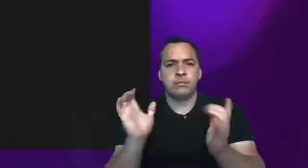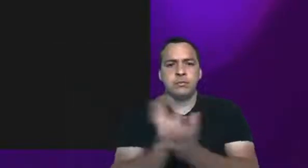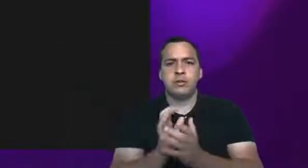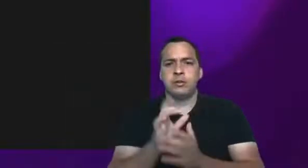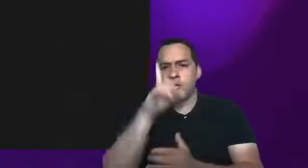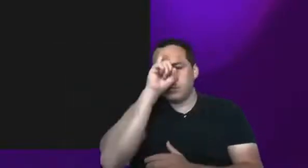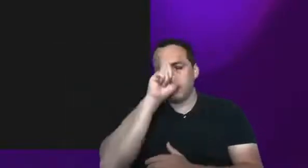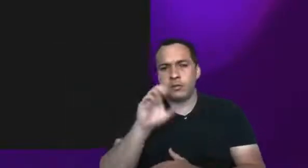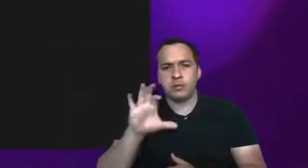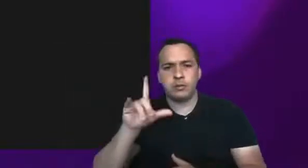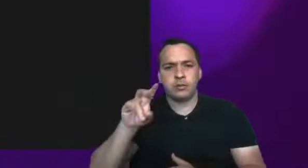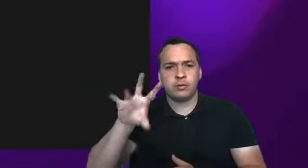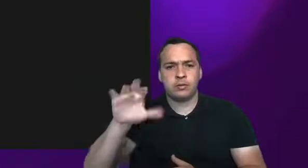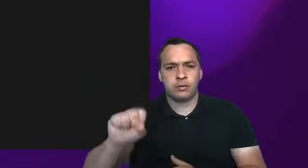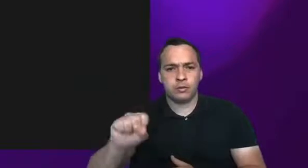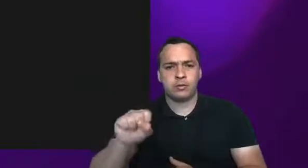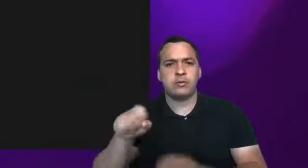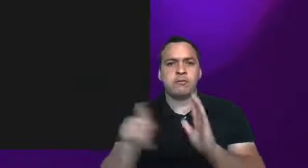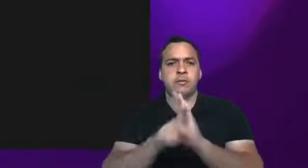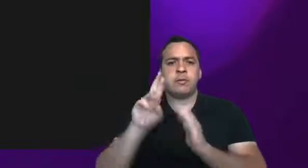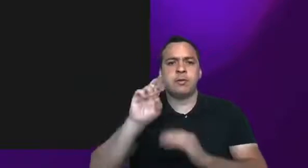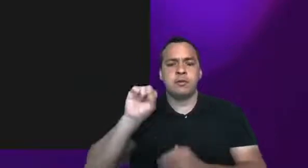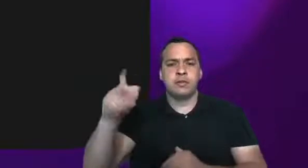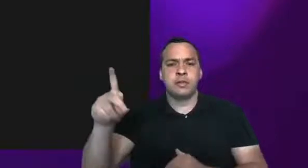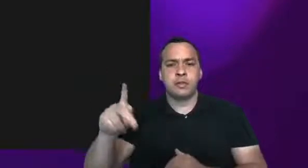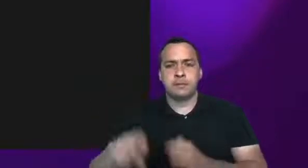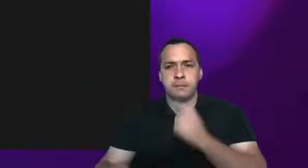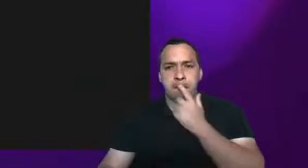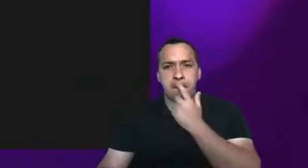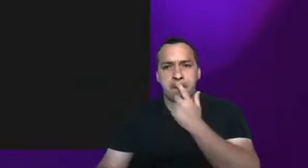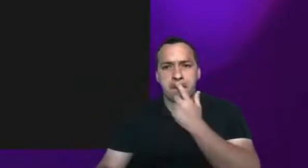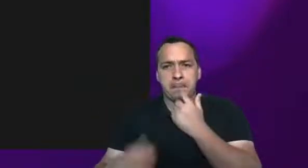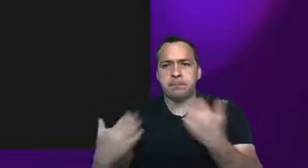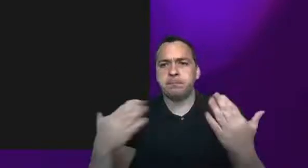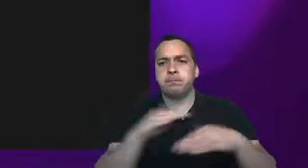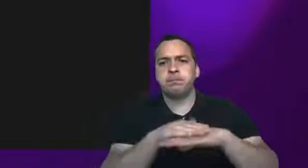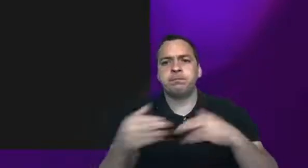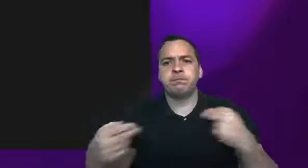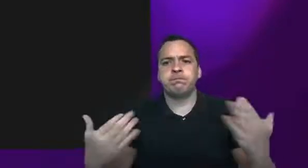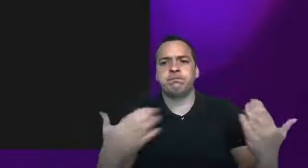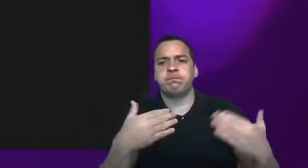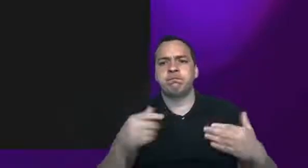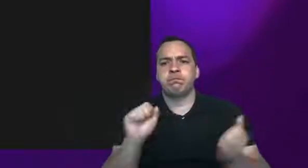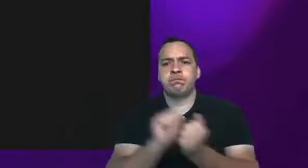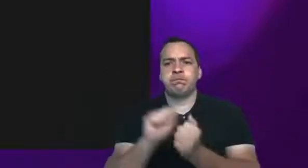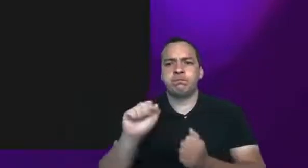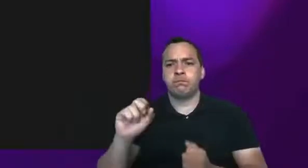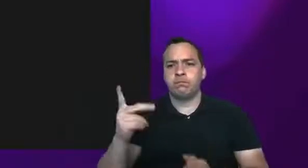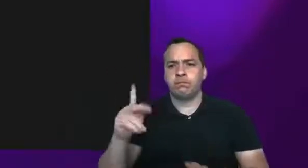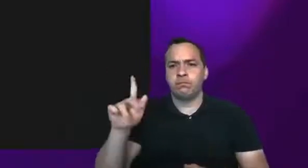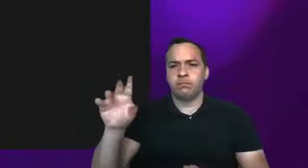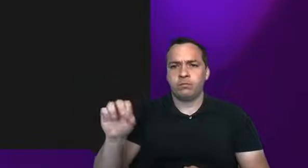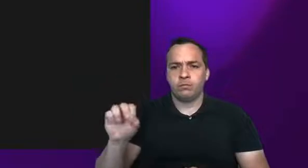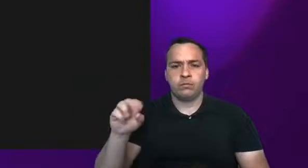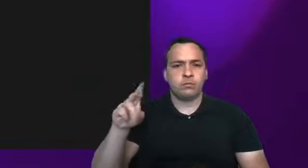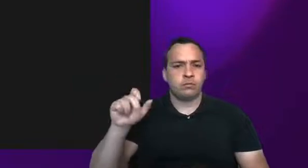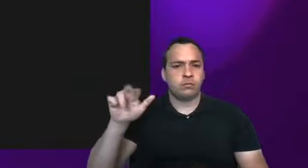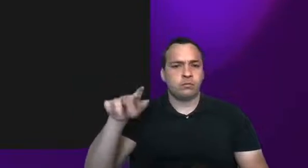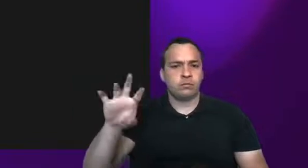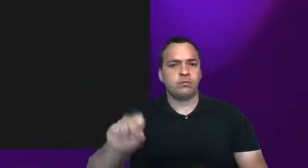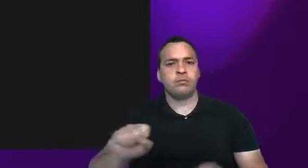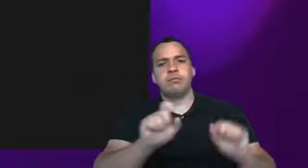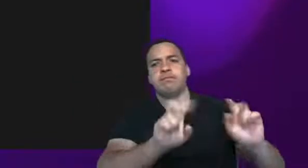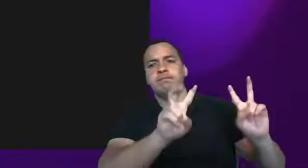Clínicas da Faculdade de Medicina da USP, para debater junto com o professor Hugo Marques o